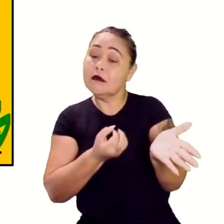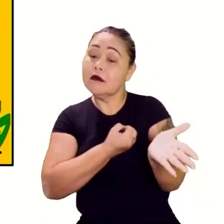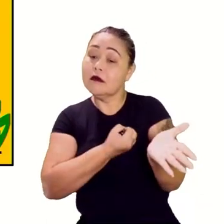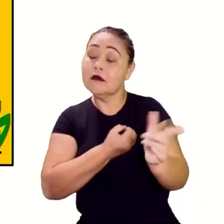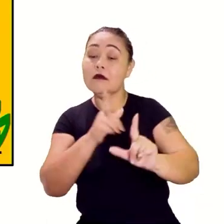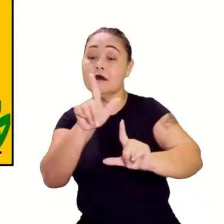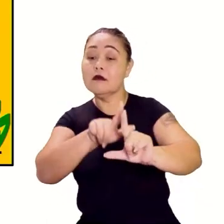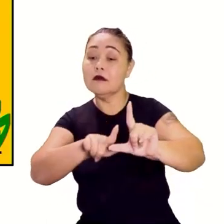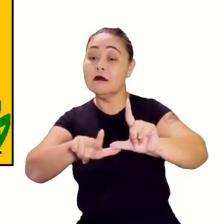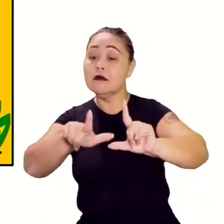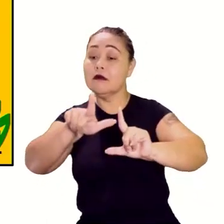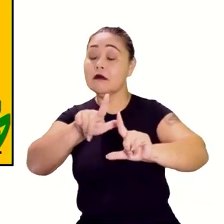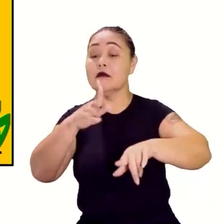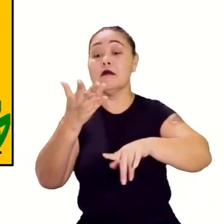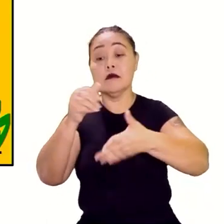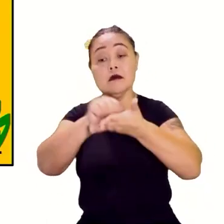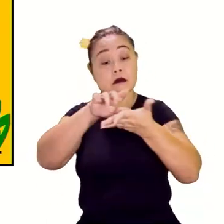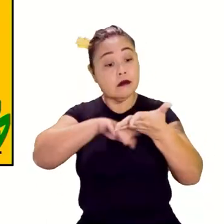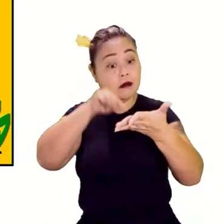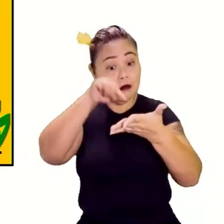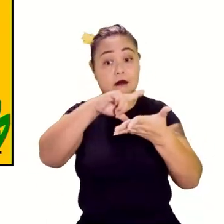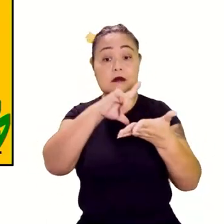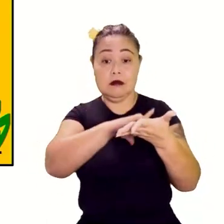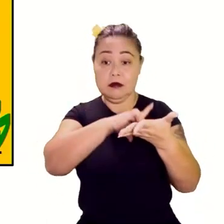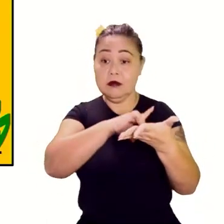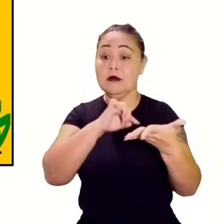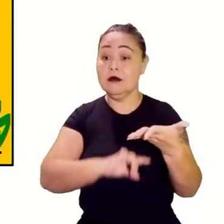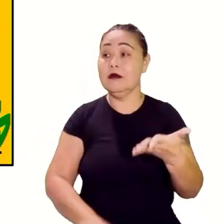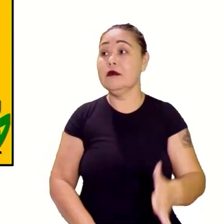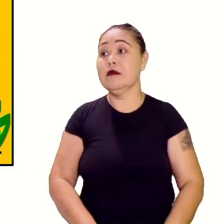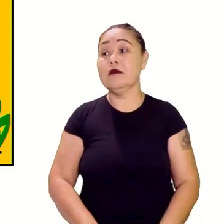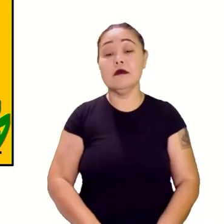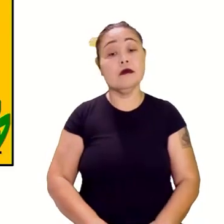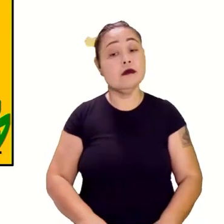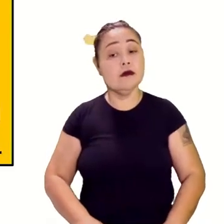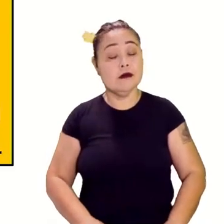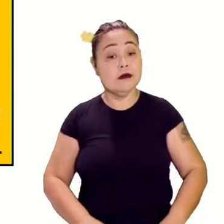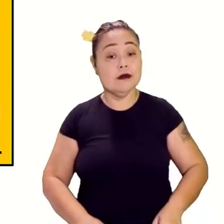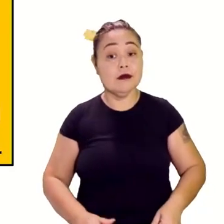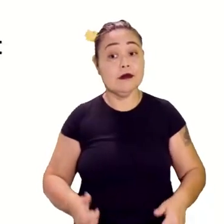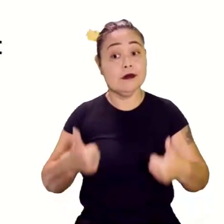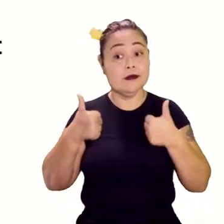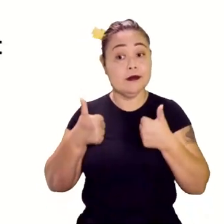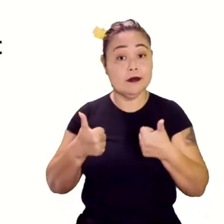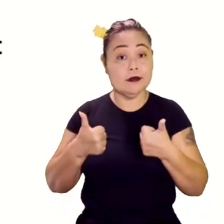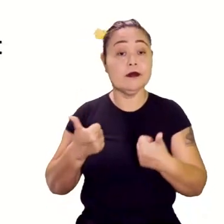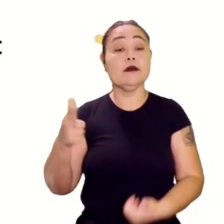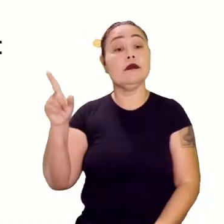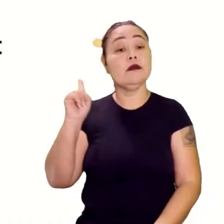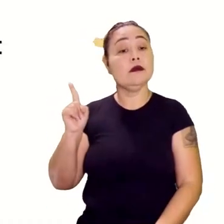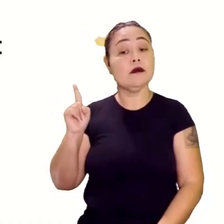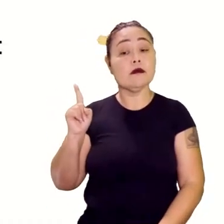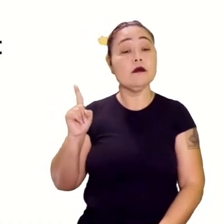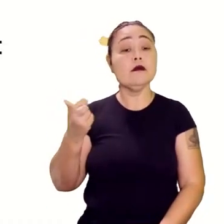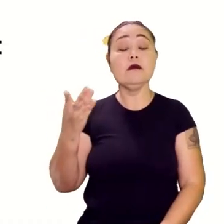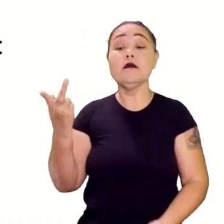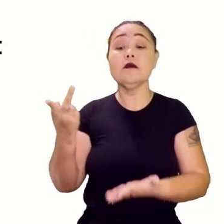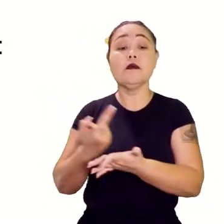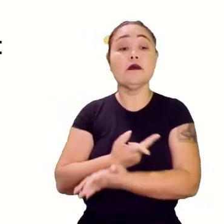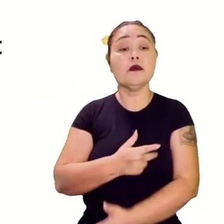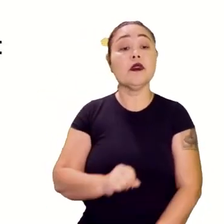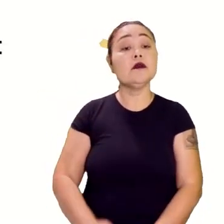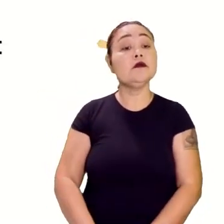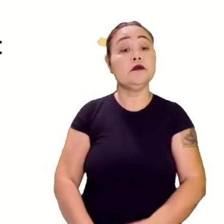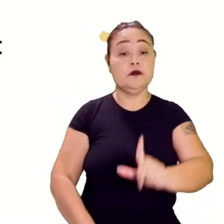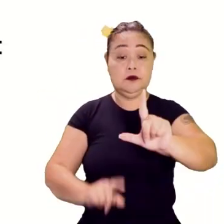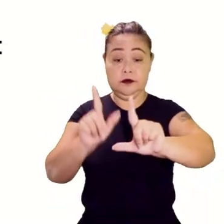para vocês no exercício, tá? Beleza? Beleza. Top, né? Então, vamos lá. Veja como acontece,